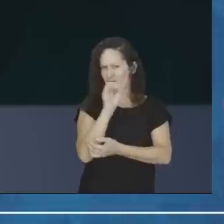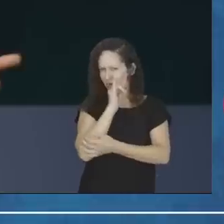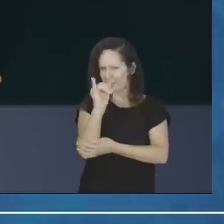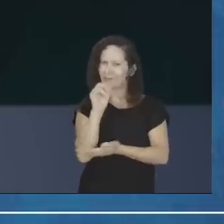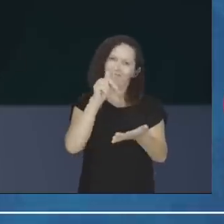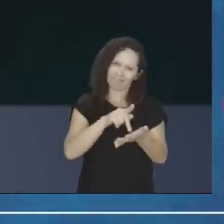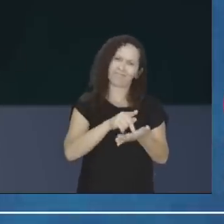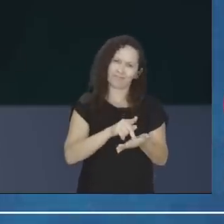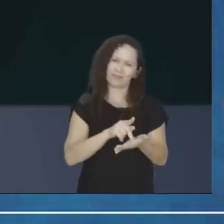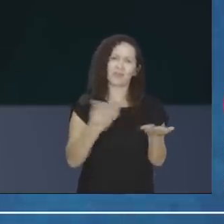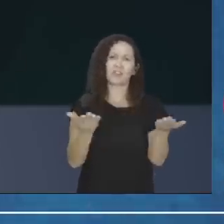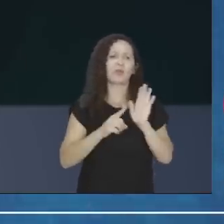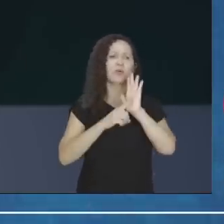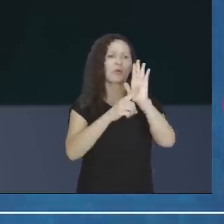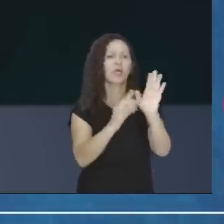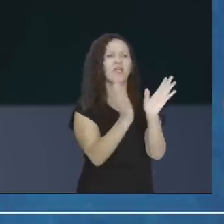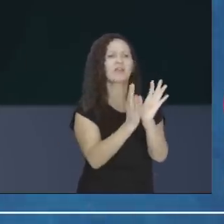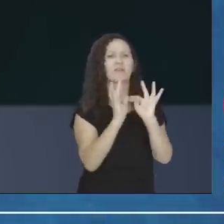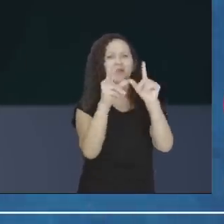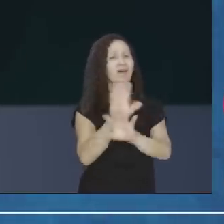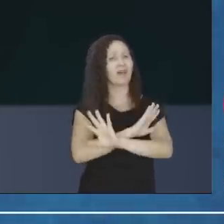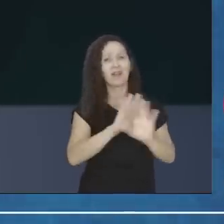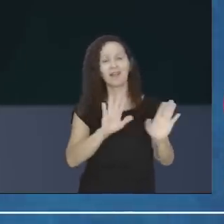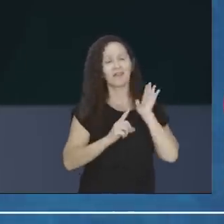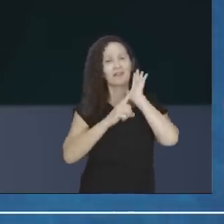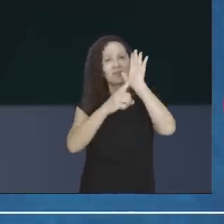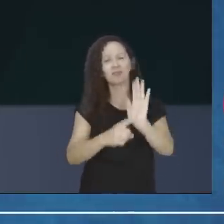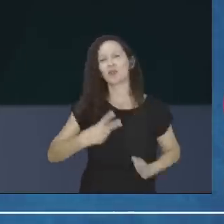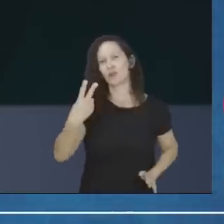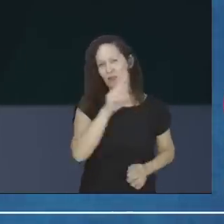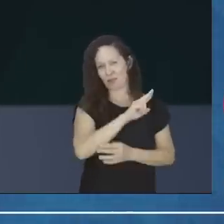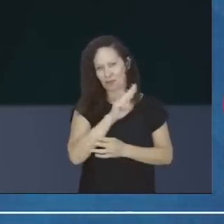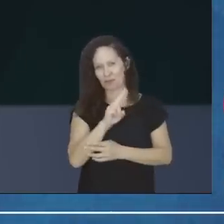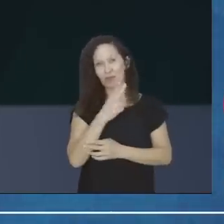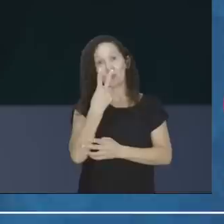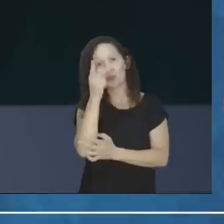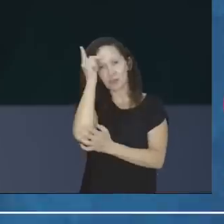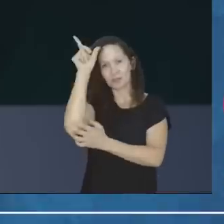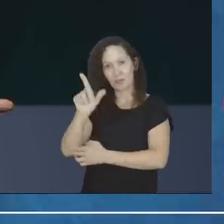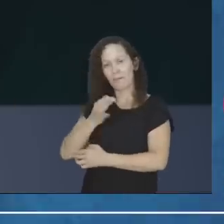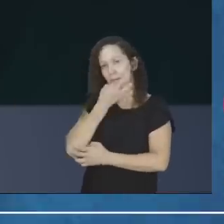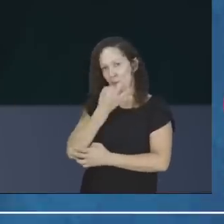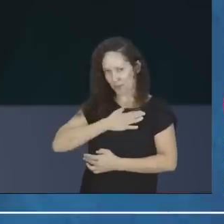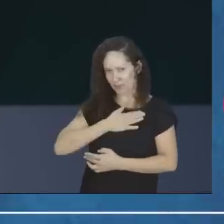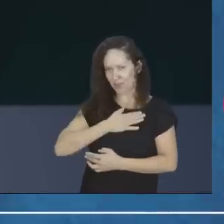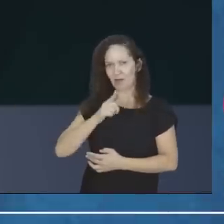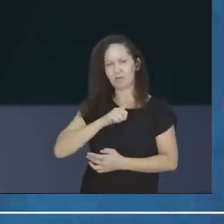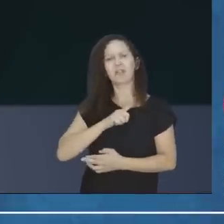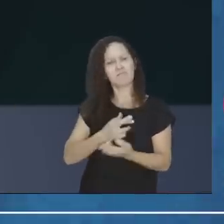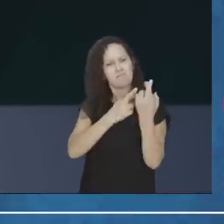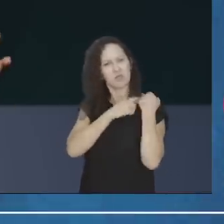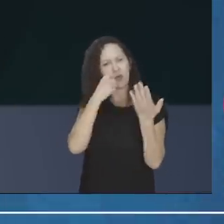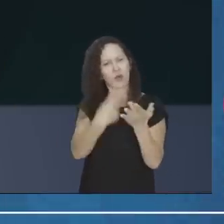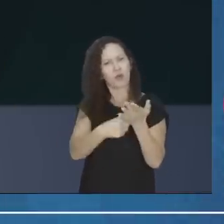nem estou apresentando toda a equipe. Estou apresentando duas pessoas que, na minha opinião, têm muita respeitabilidade da